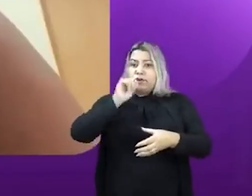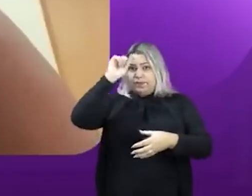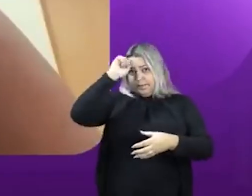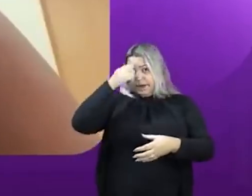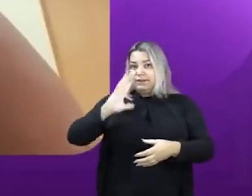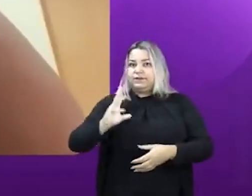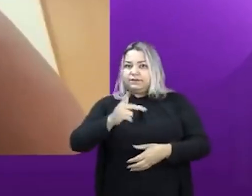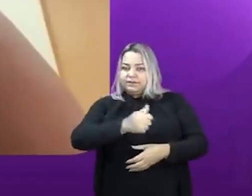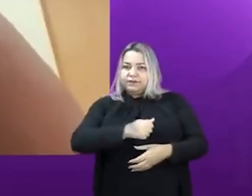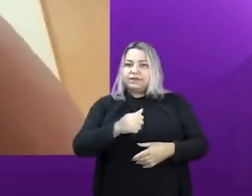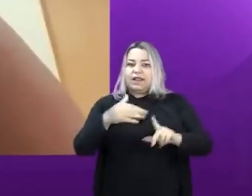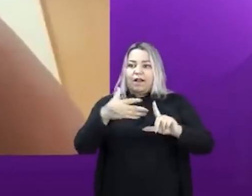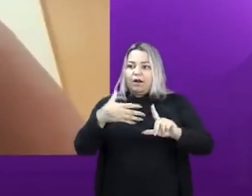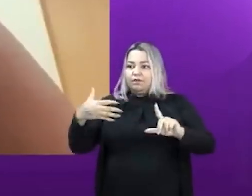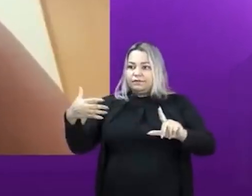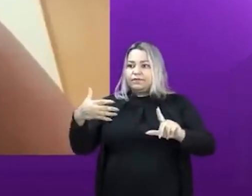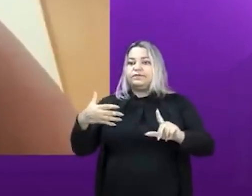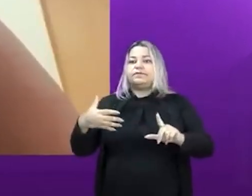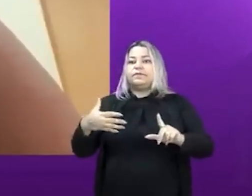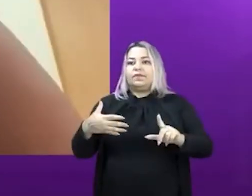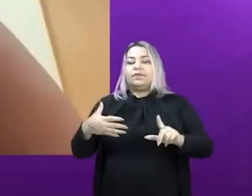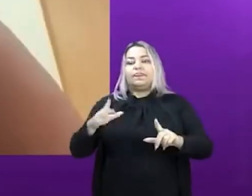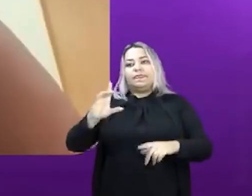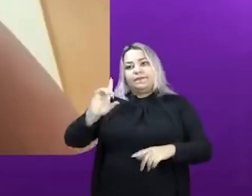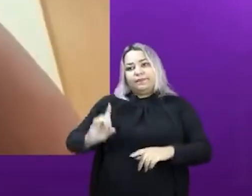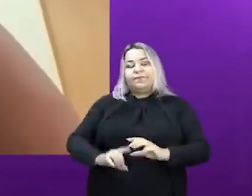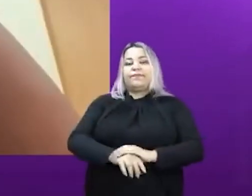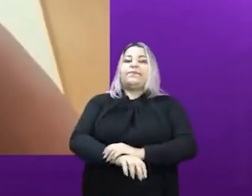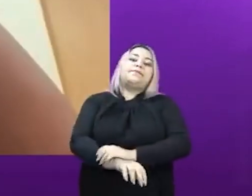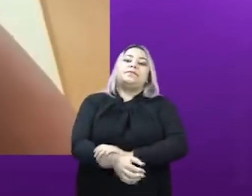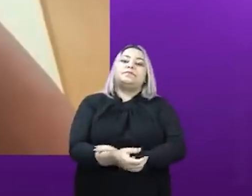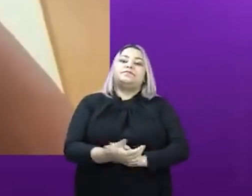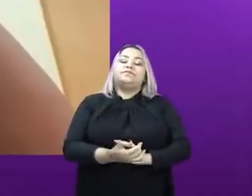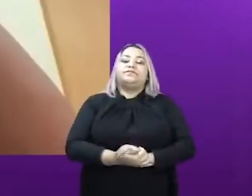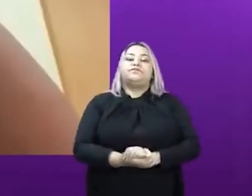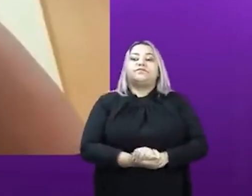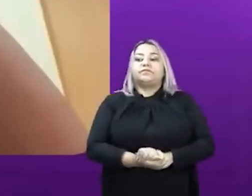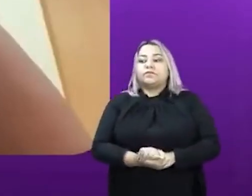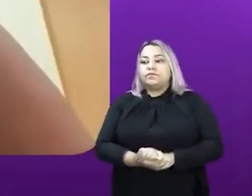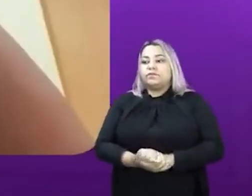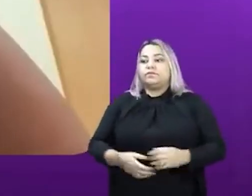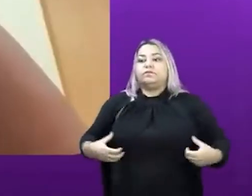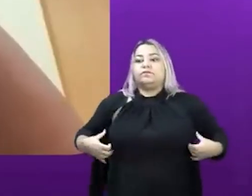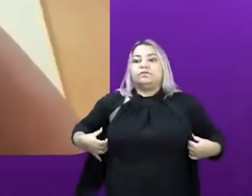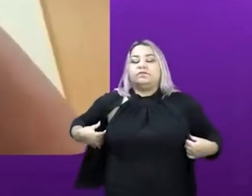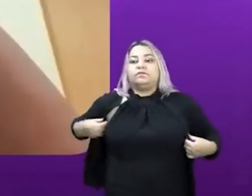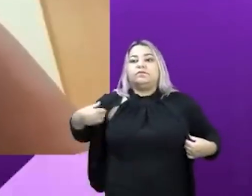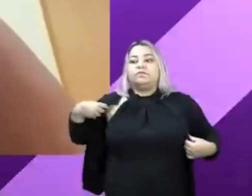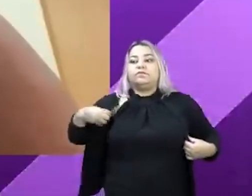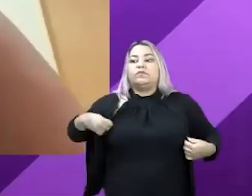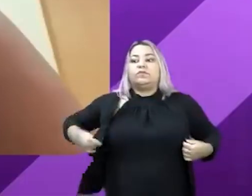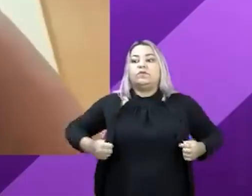e LGBTQIAPN+, onde eu sou uma das diretoras também, faço curadoria com shows e